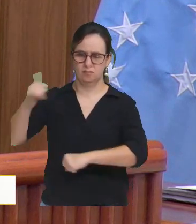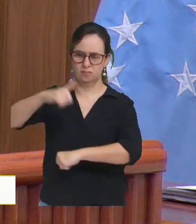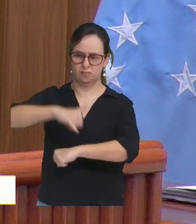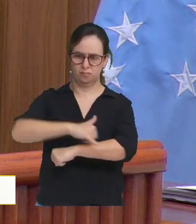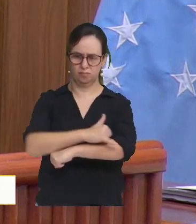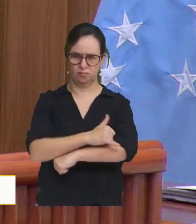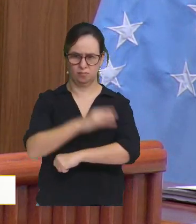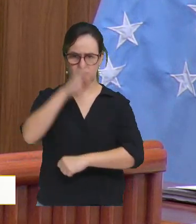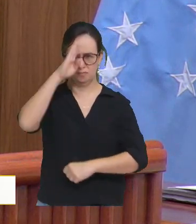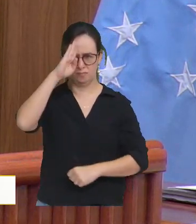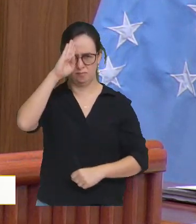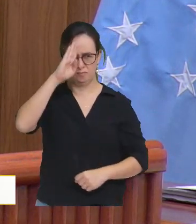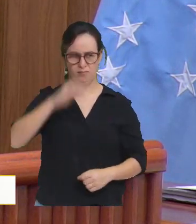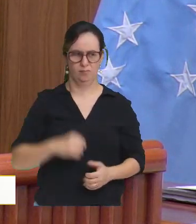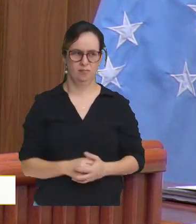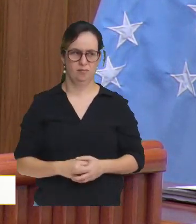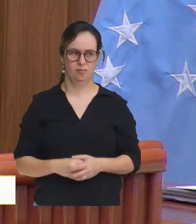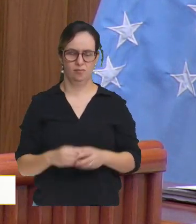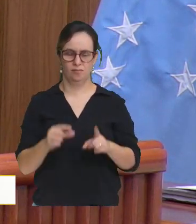a palavra,